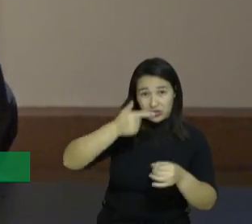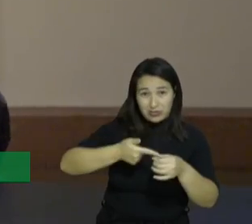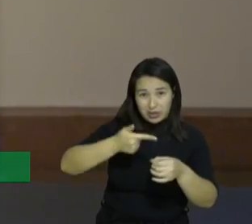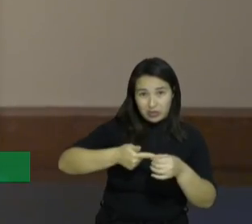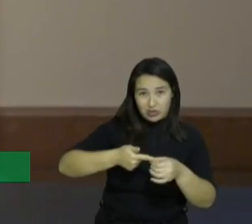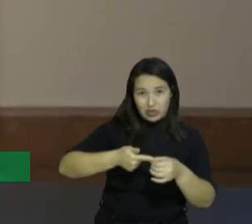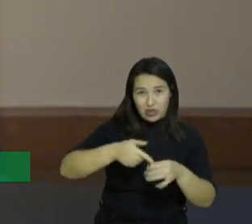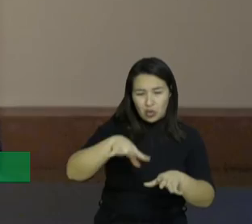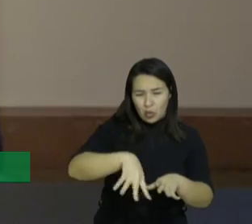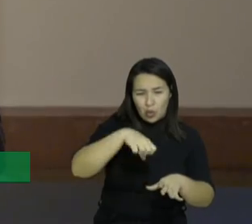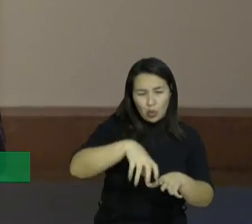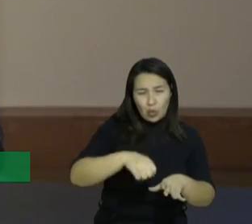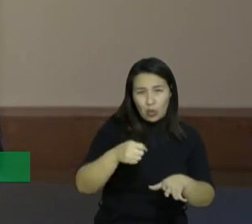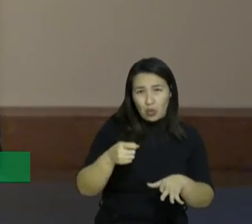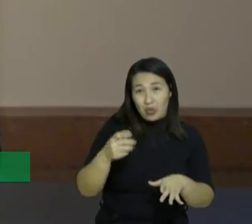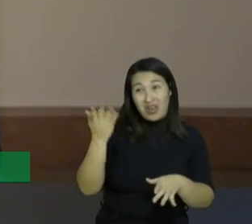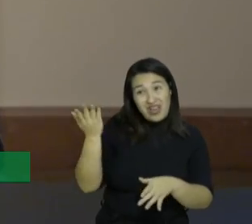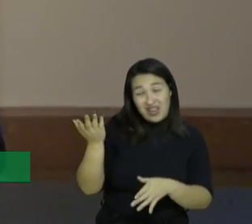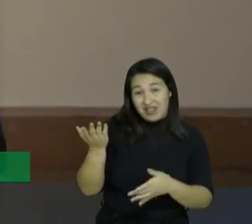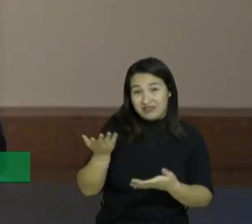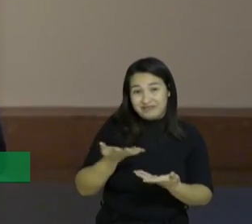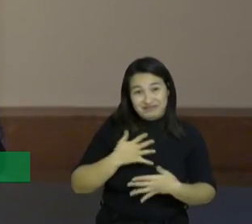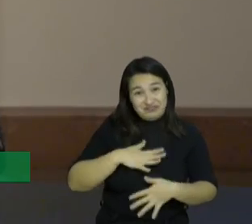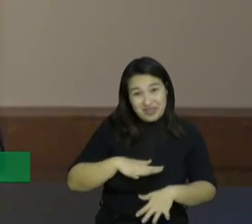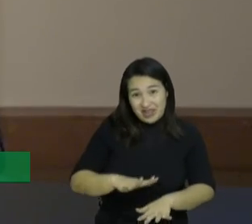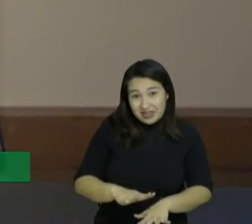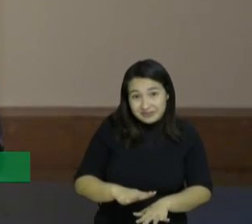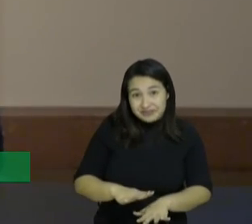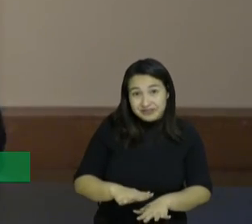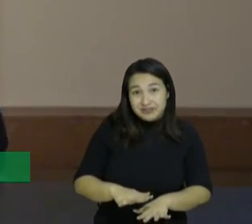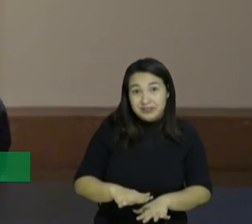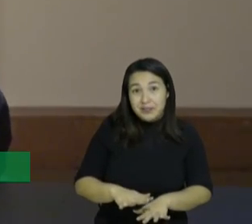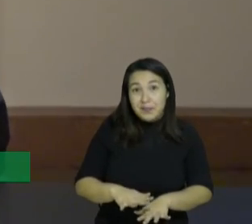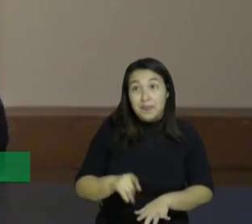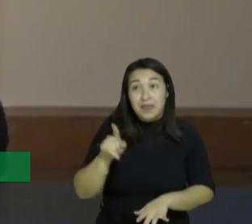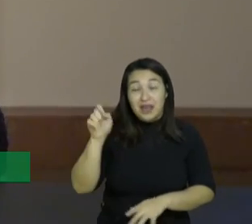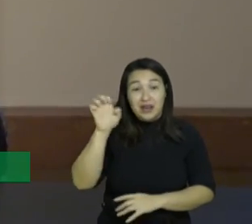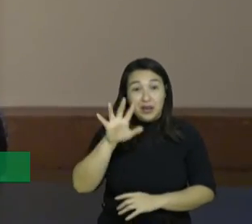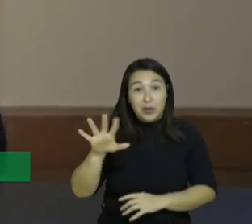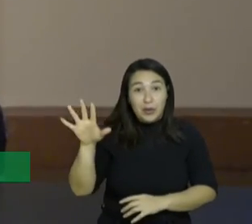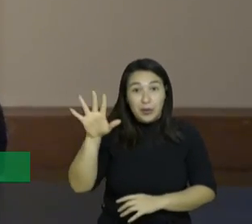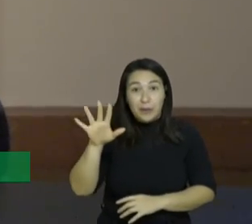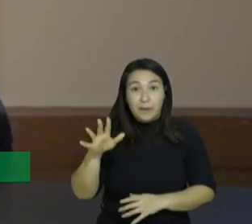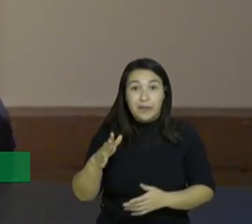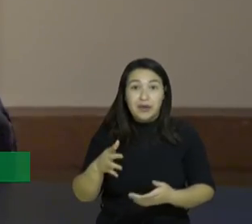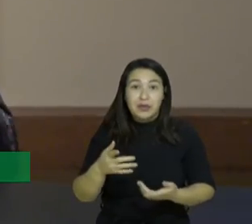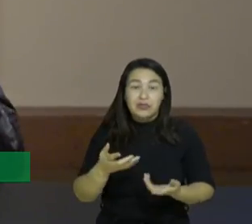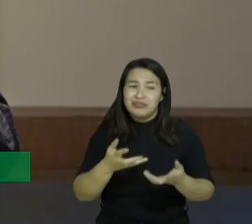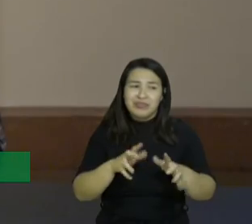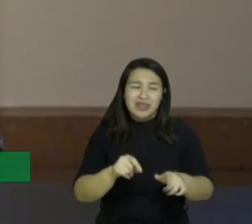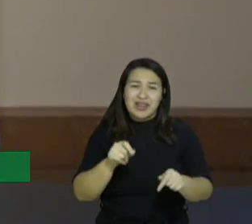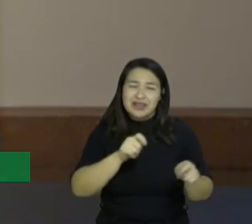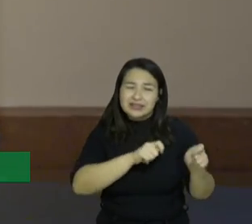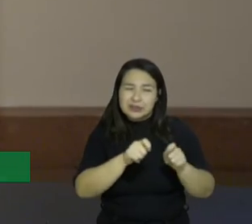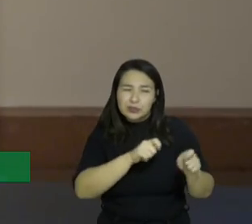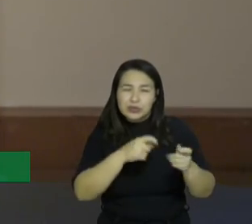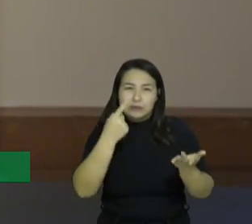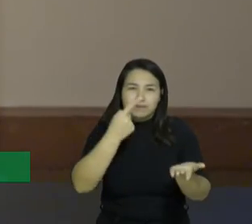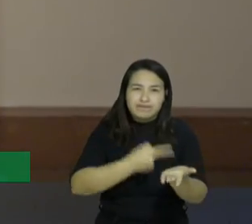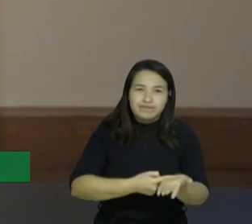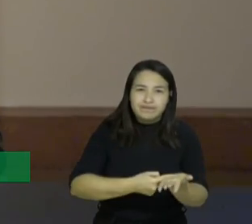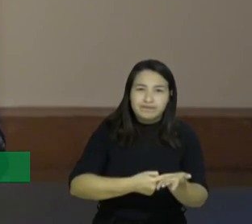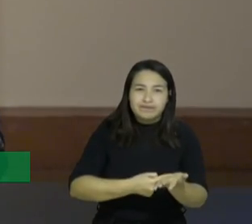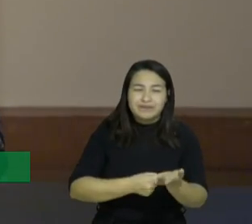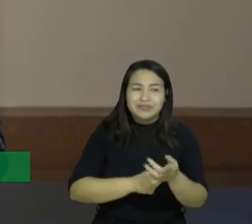está no topo da lista de prioridades políticas da União Europeia né então os europeus são extremamente relutantes em fazer negócio eh com quem eles